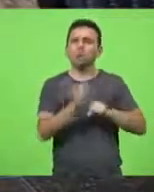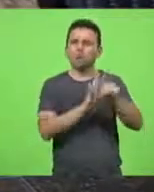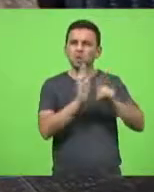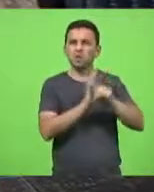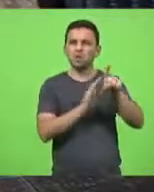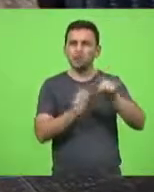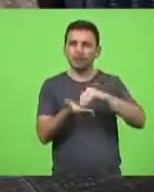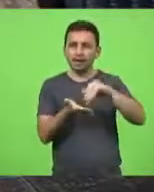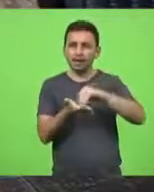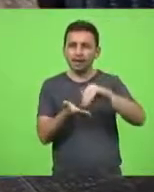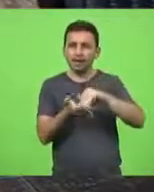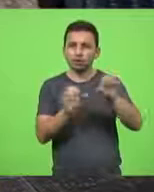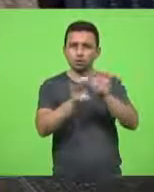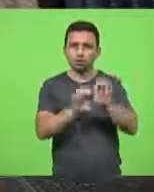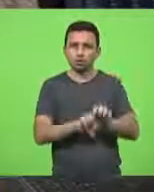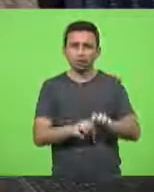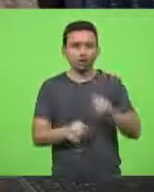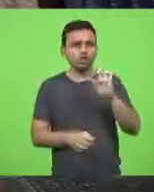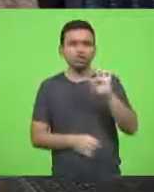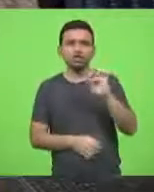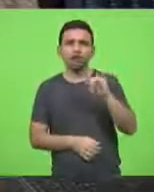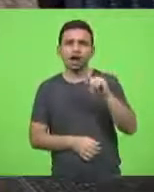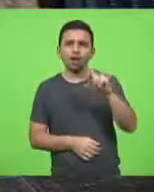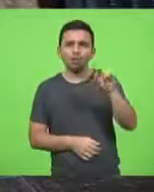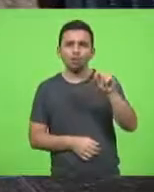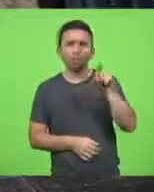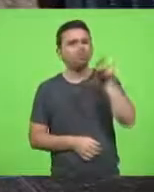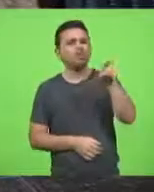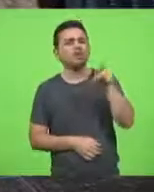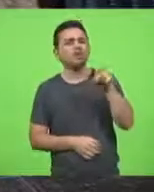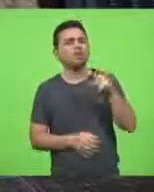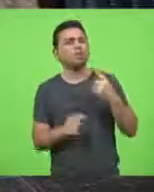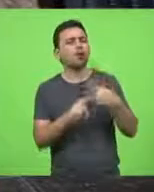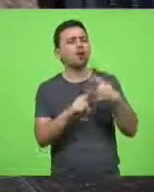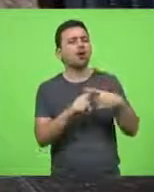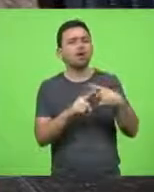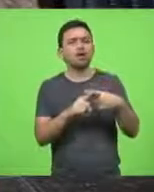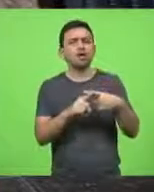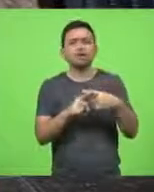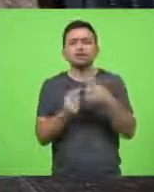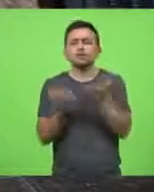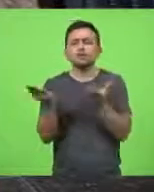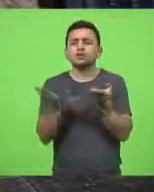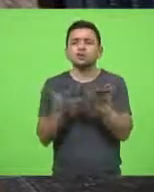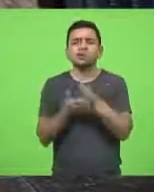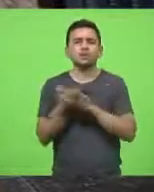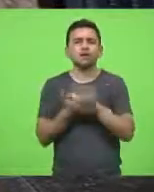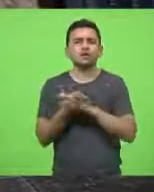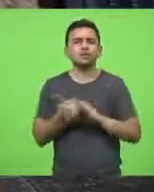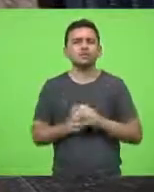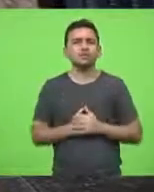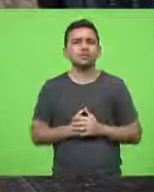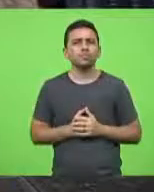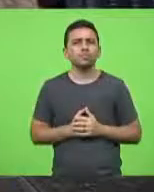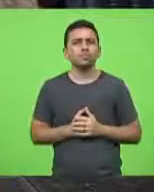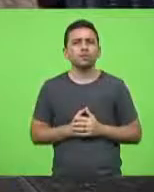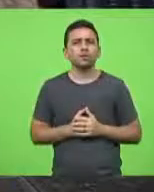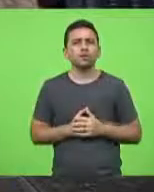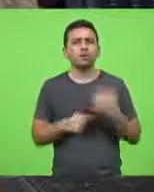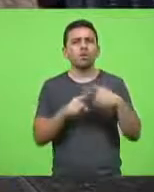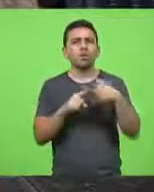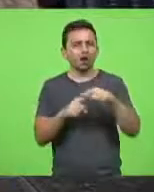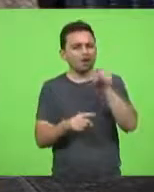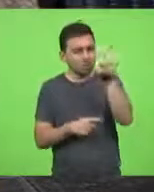infraestrutura, Thiago Vieira, por que não fazemos licitações? E o pior, por que o